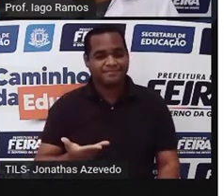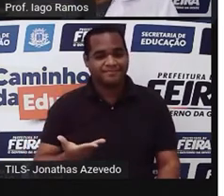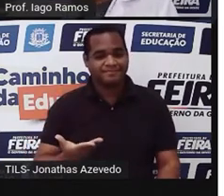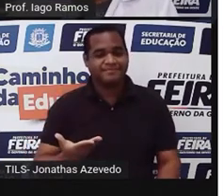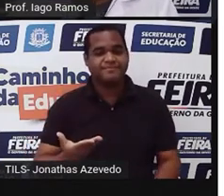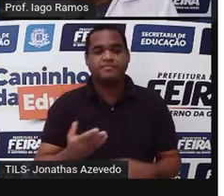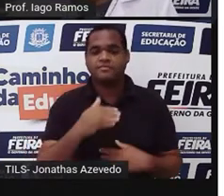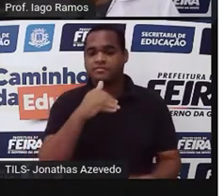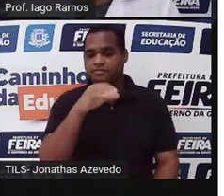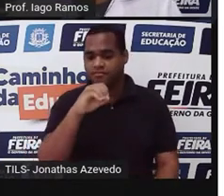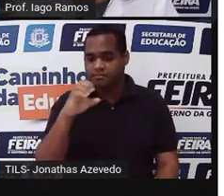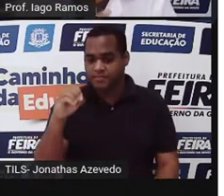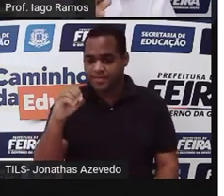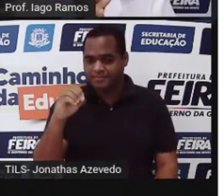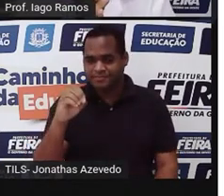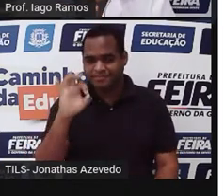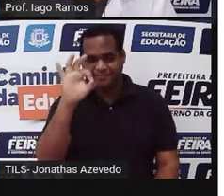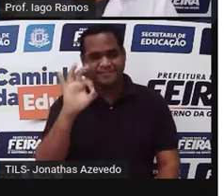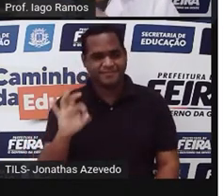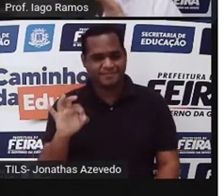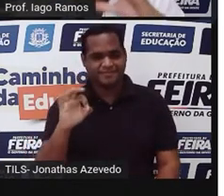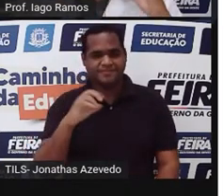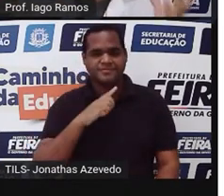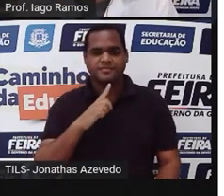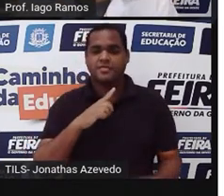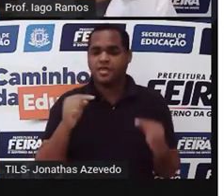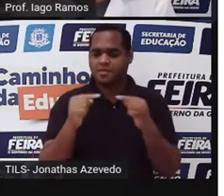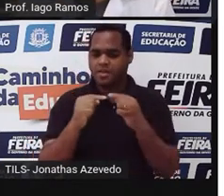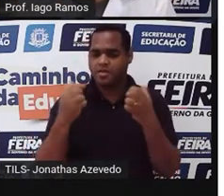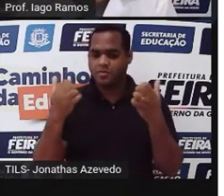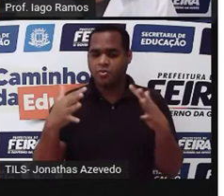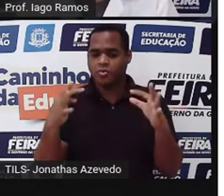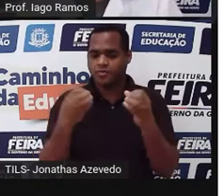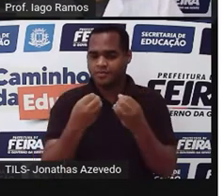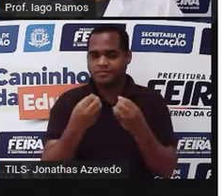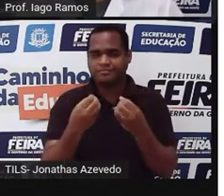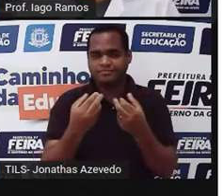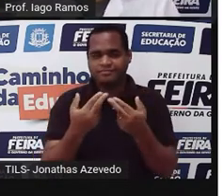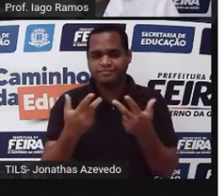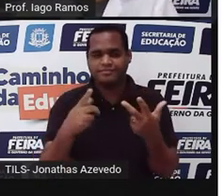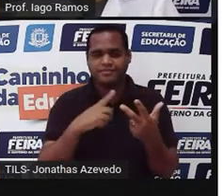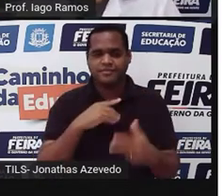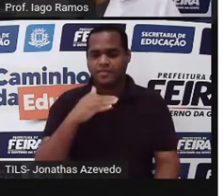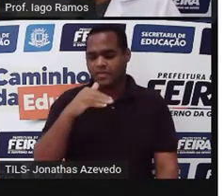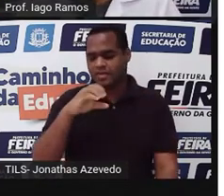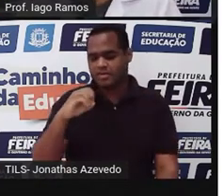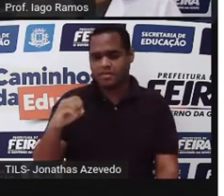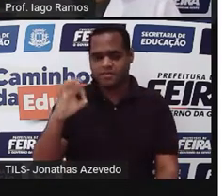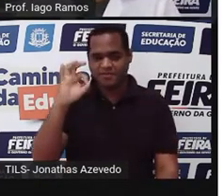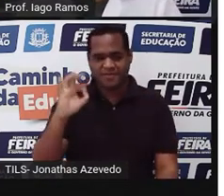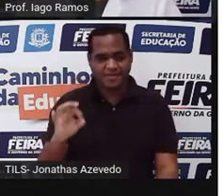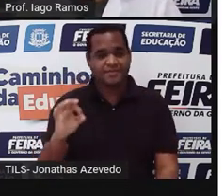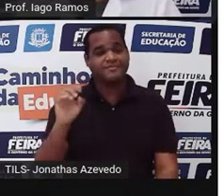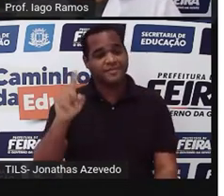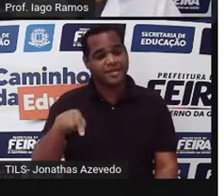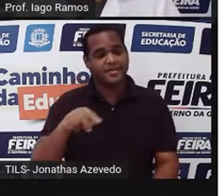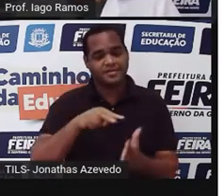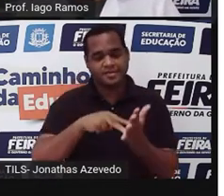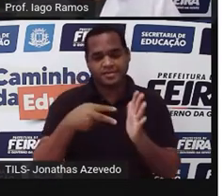é 100 porcento que é o a porcentagem que representa o total 100 porcento